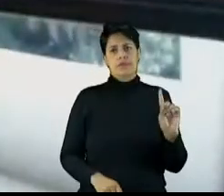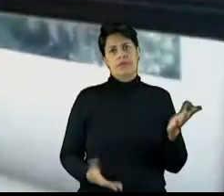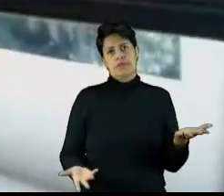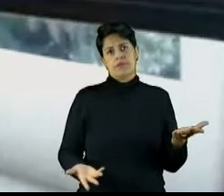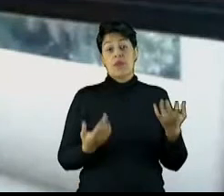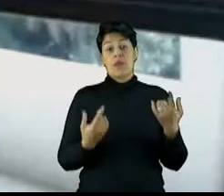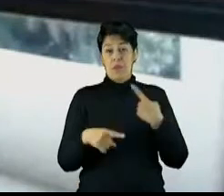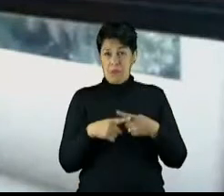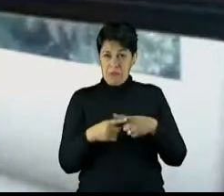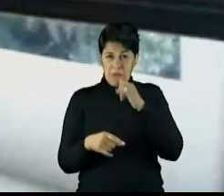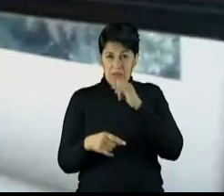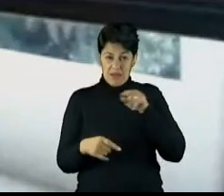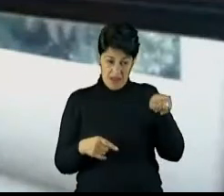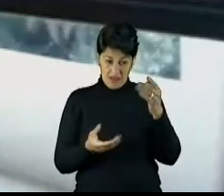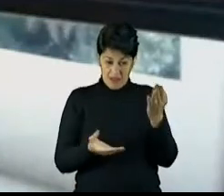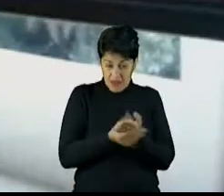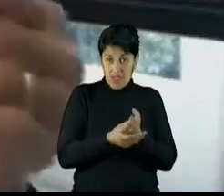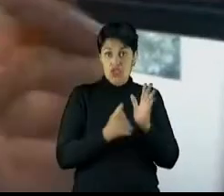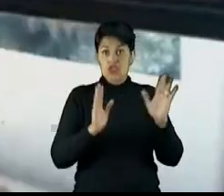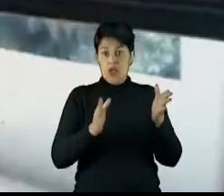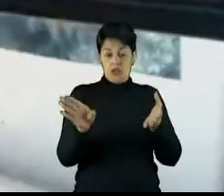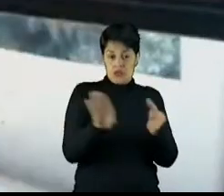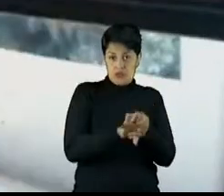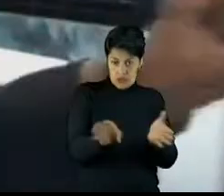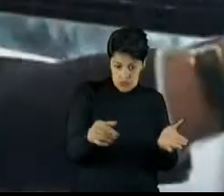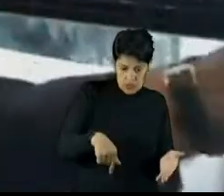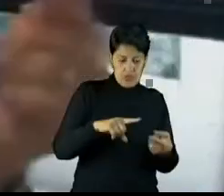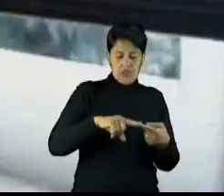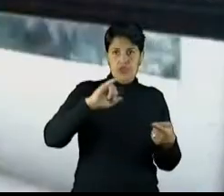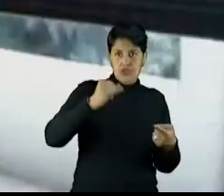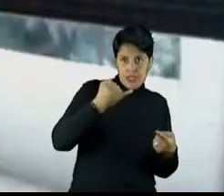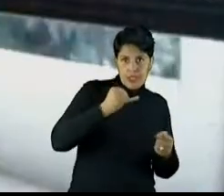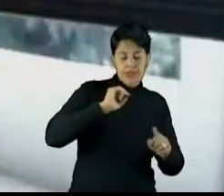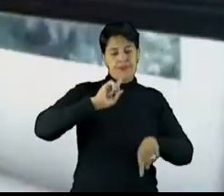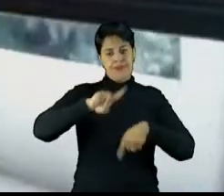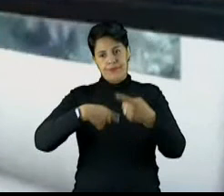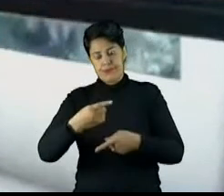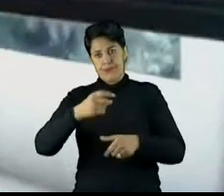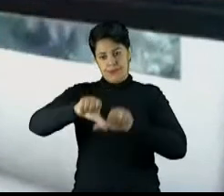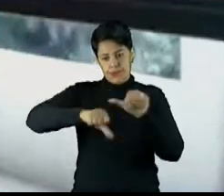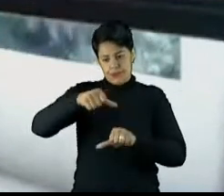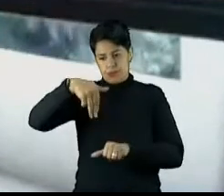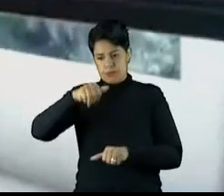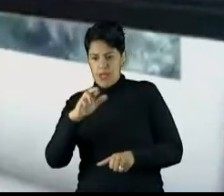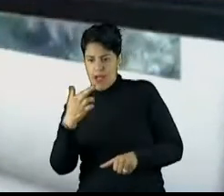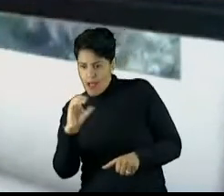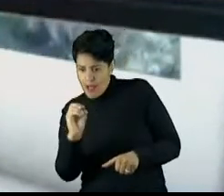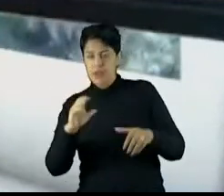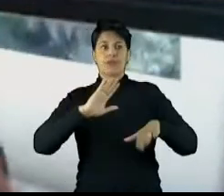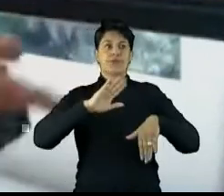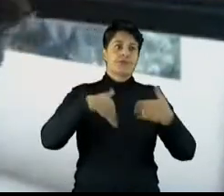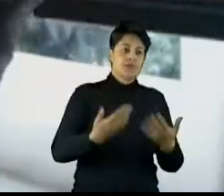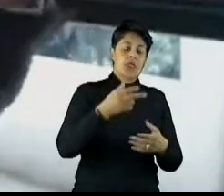Presente, presente. Eduardo Cardoso. Obrigada. Os doutores José Eduardo Cardoso e Jorge Ulisses Jacobi